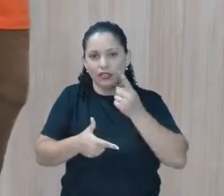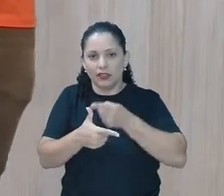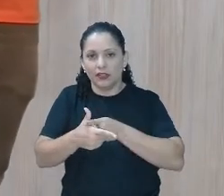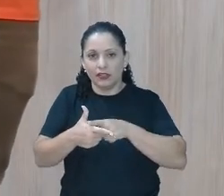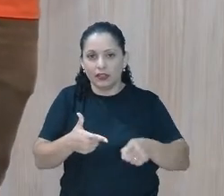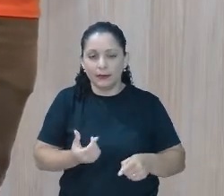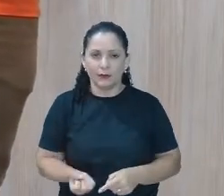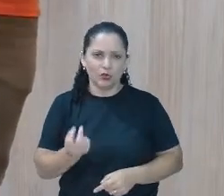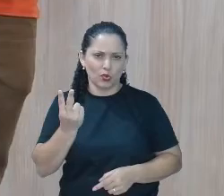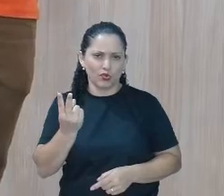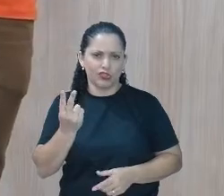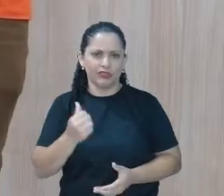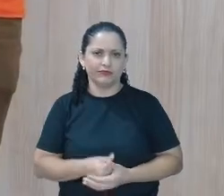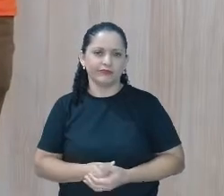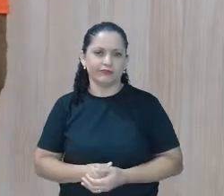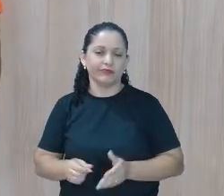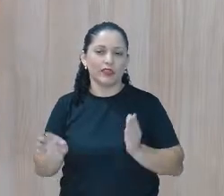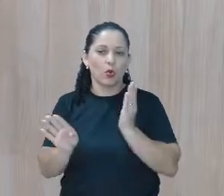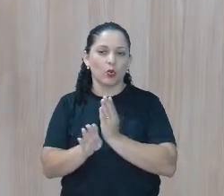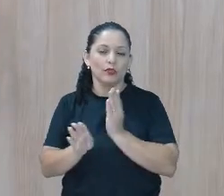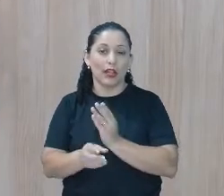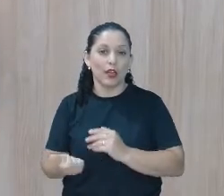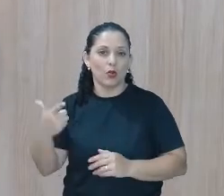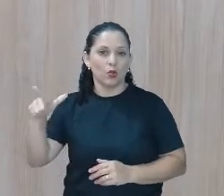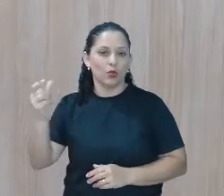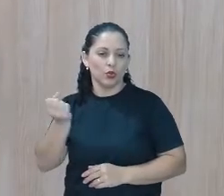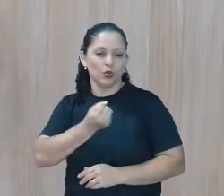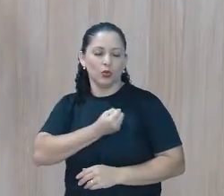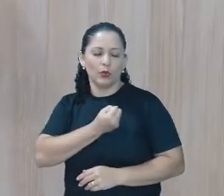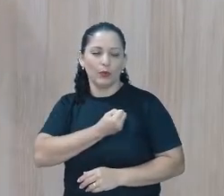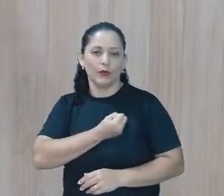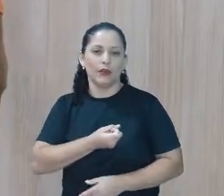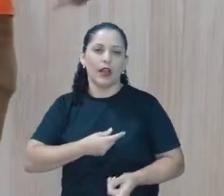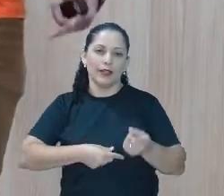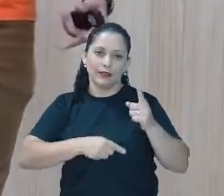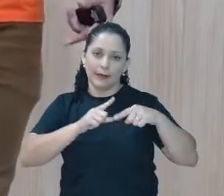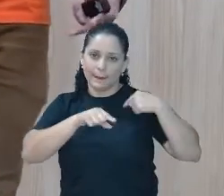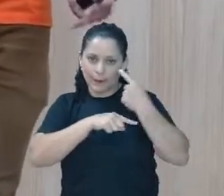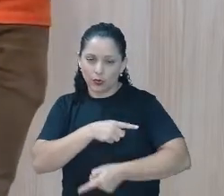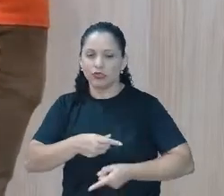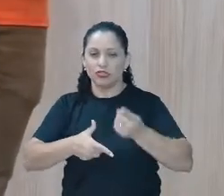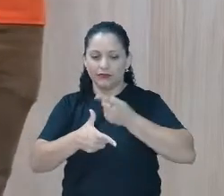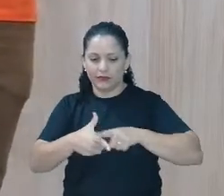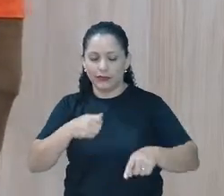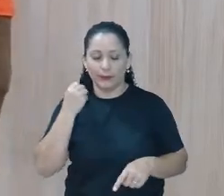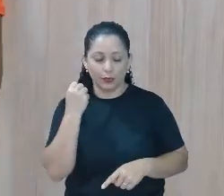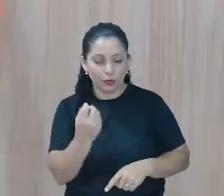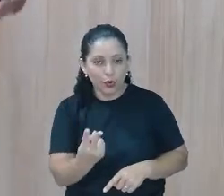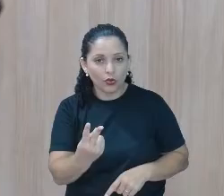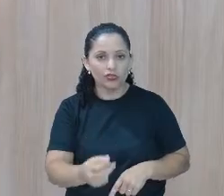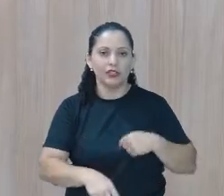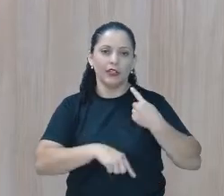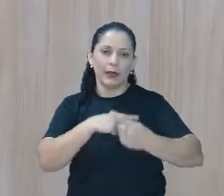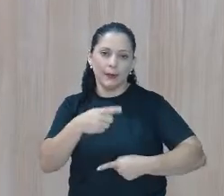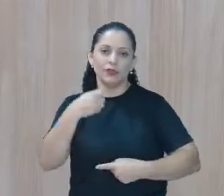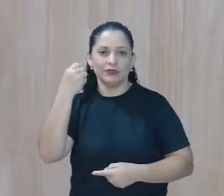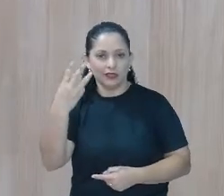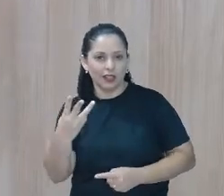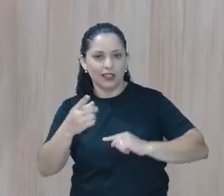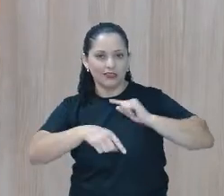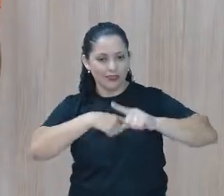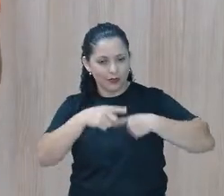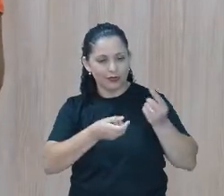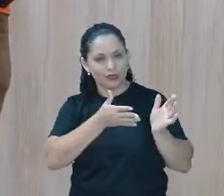por 2. Aí você vai encontrar outra razão. Aí você divide por 2 de novo. Depois divide por 3. E aí você